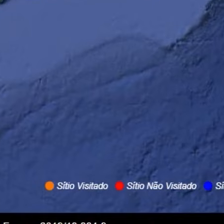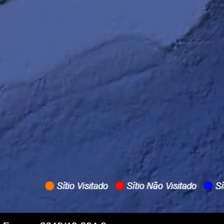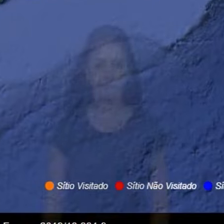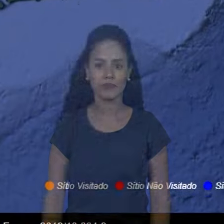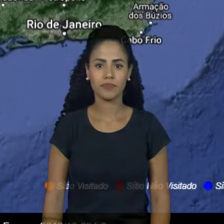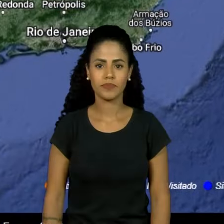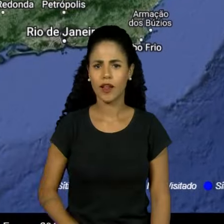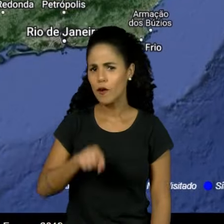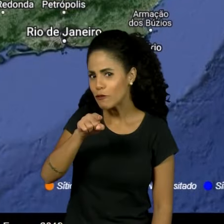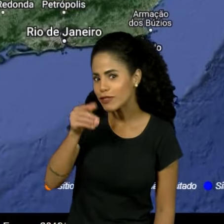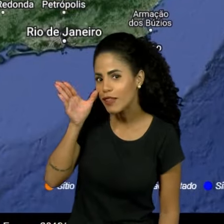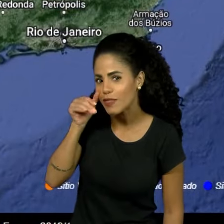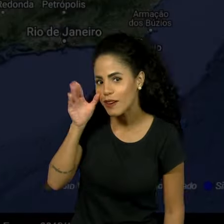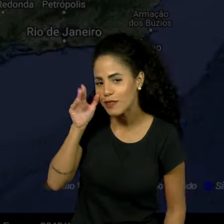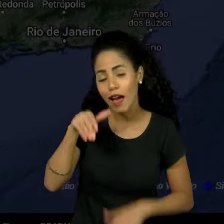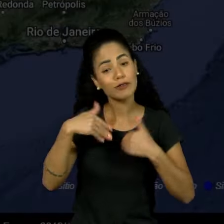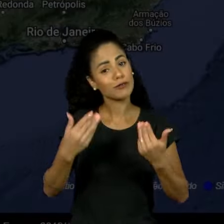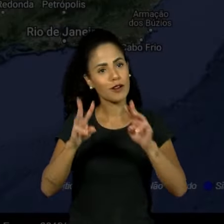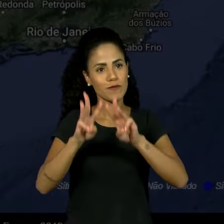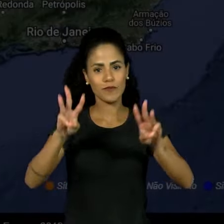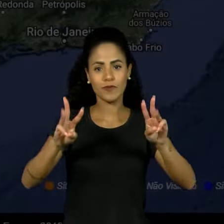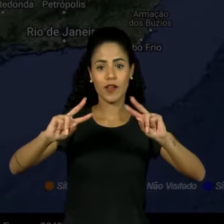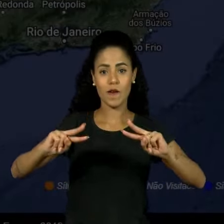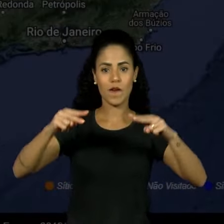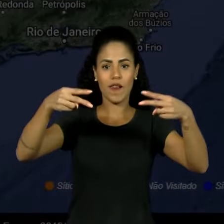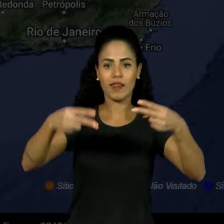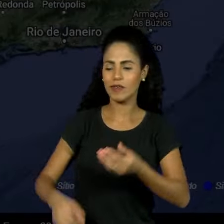Ficou interessado? Então acesse o link